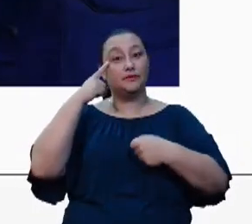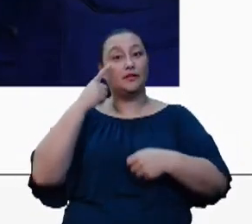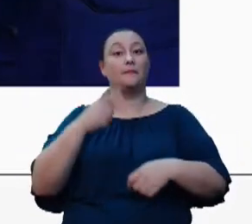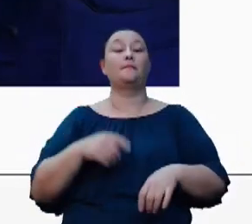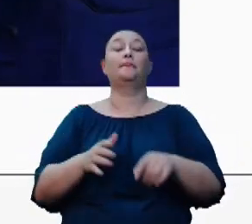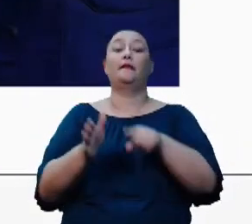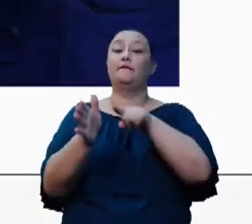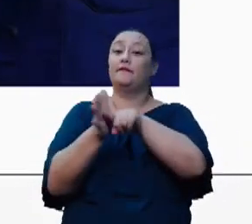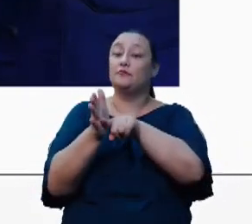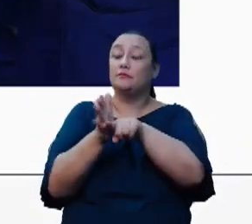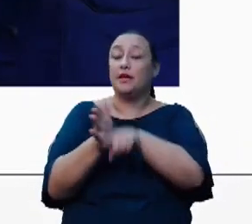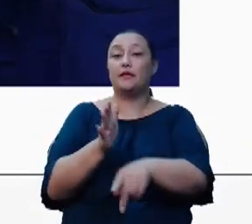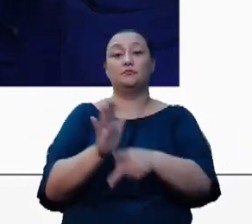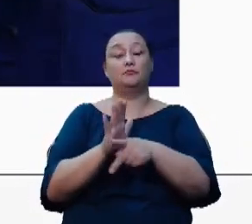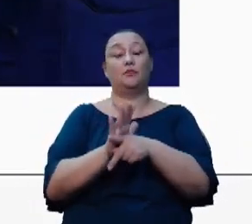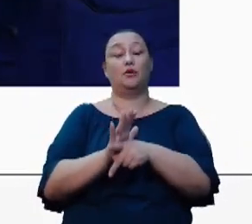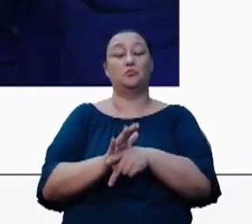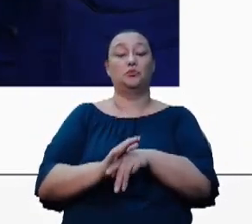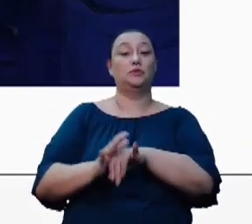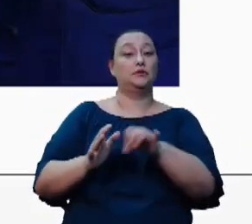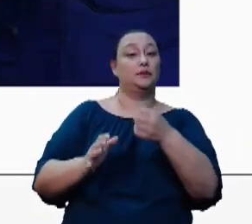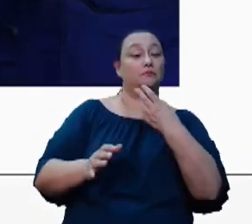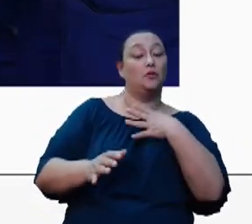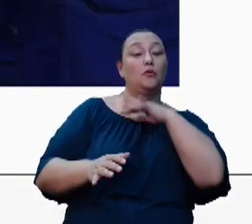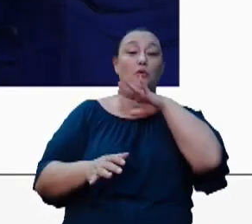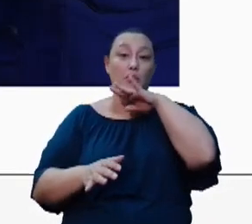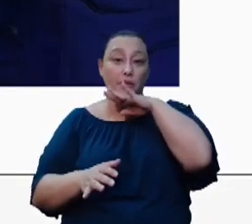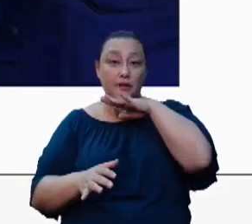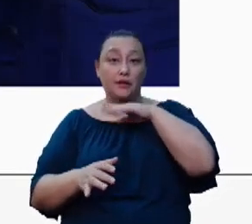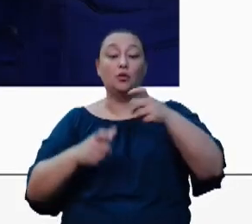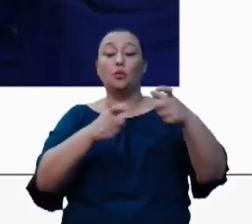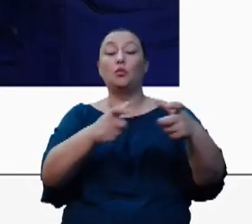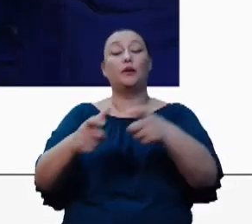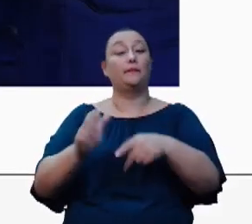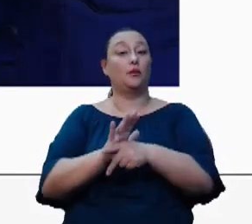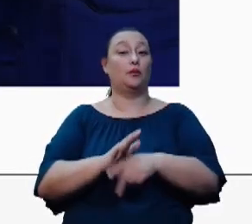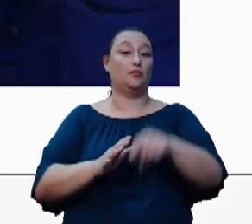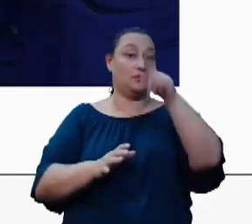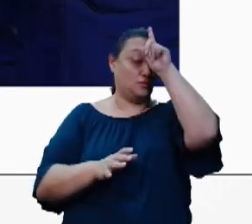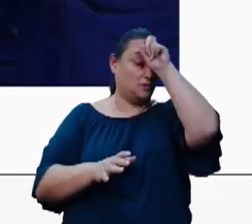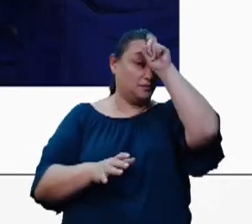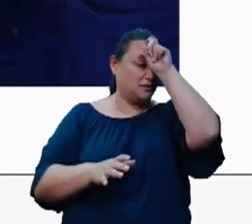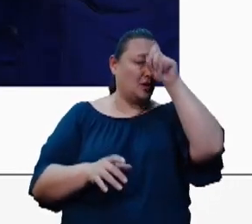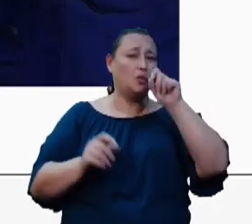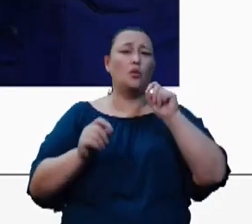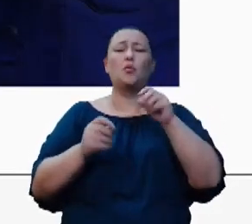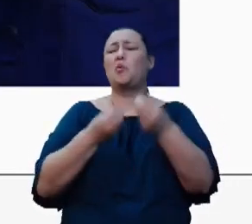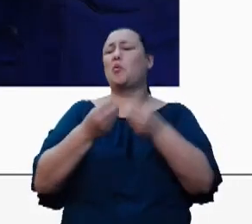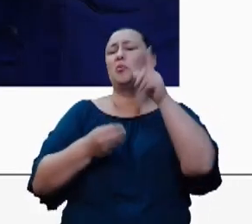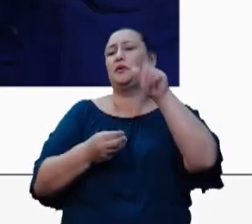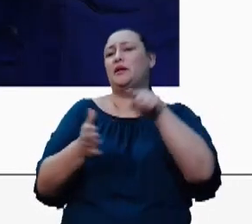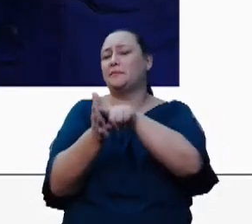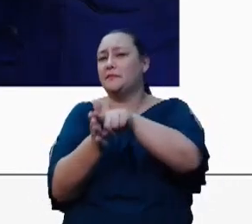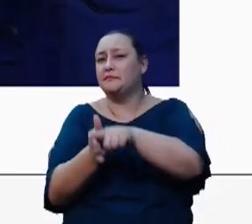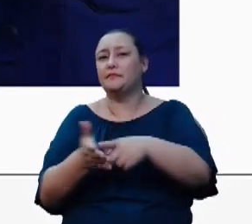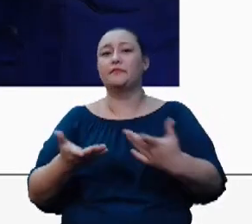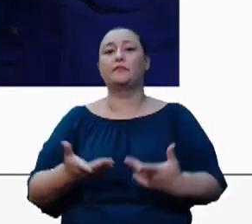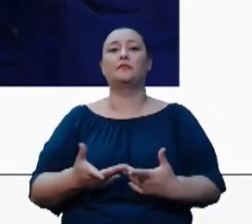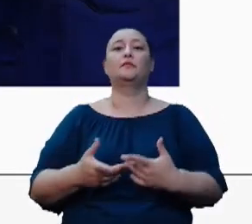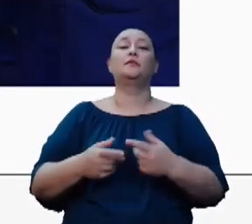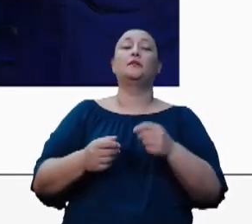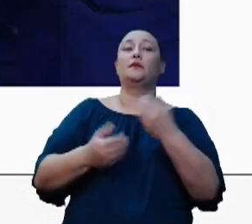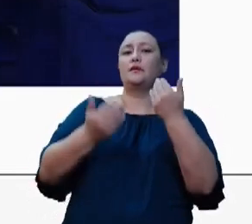infusão de baclofeno, o qual é feito no ambiente hospitalar. Em que consiste esse teste? O teste